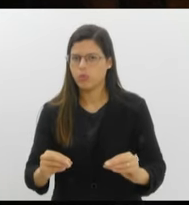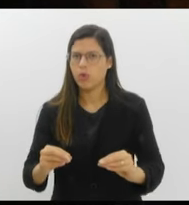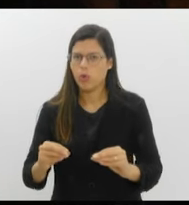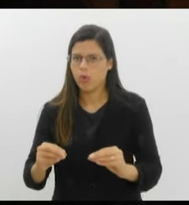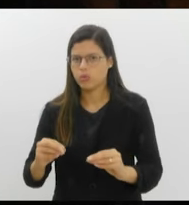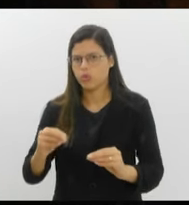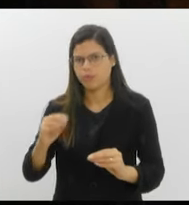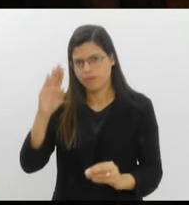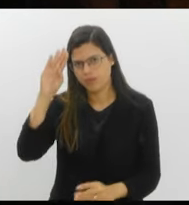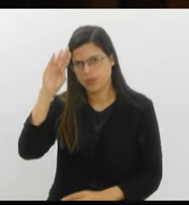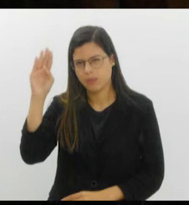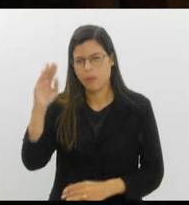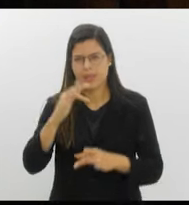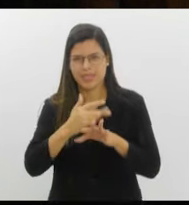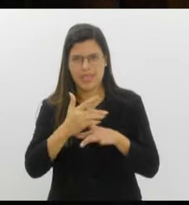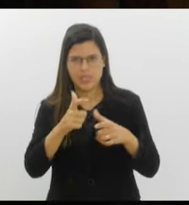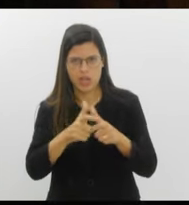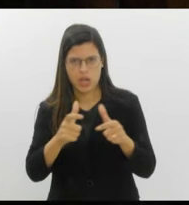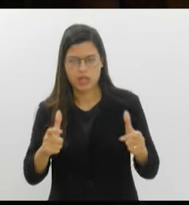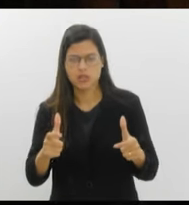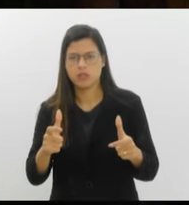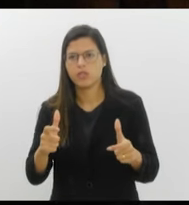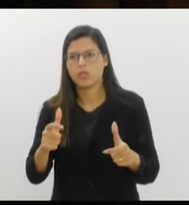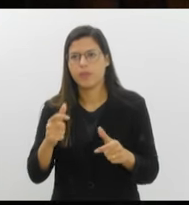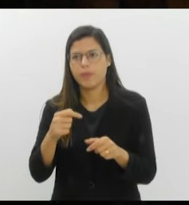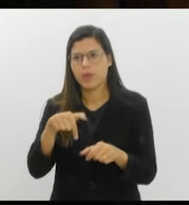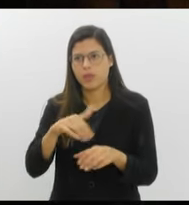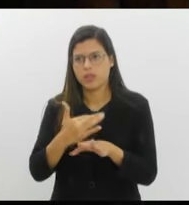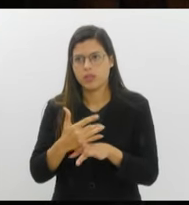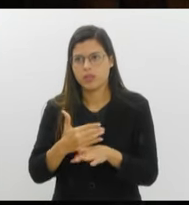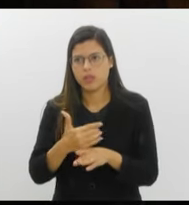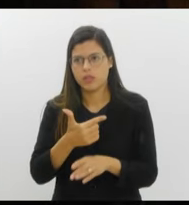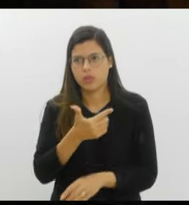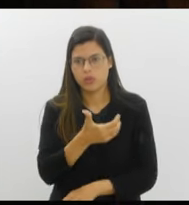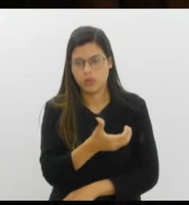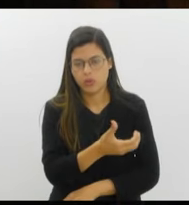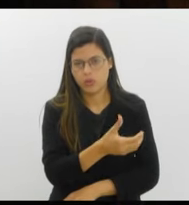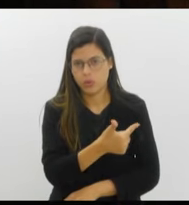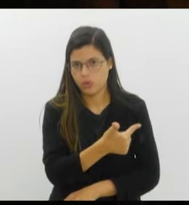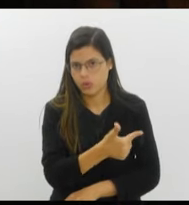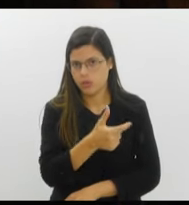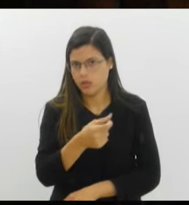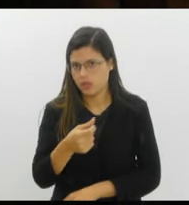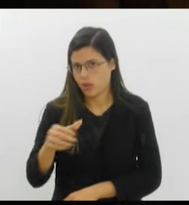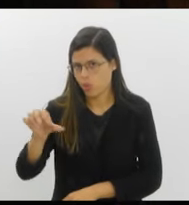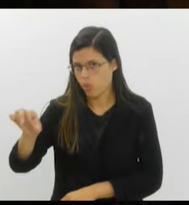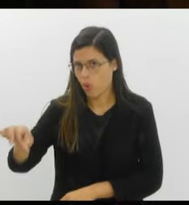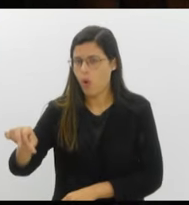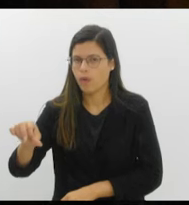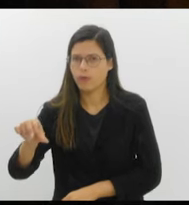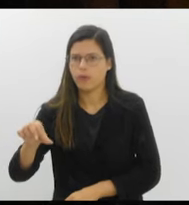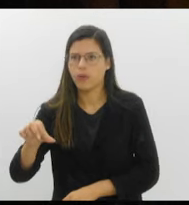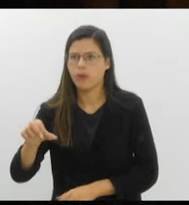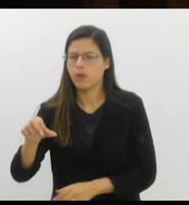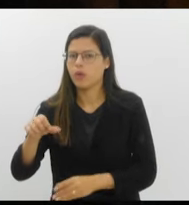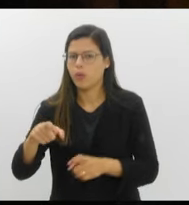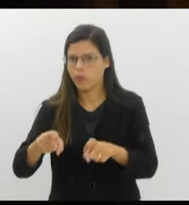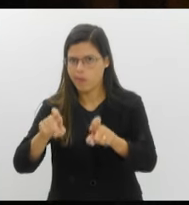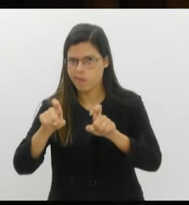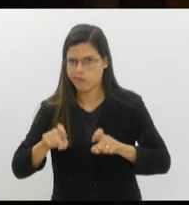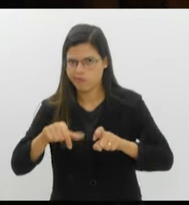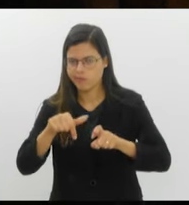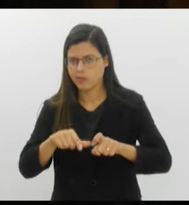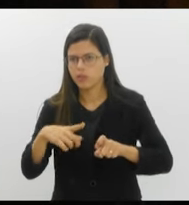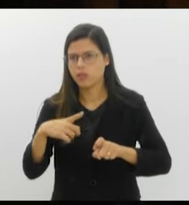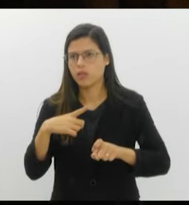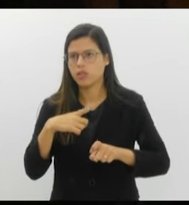grandes cidades, e que a cidade do Rio, em 2009, quando o prefeito Eduardo Paes foi eleito, quando ele assumiu, a cidade tinha menos